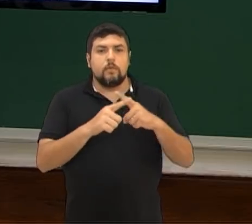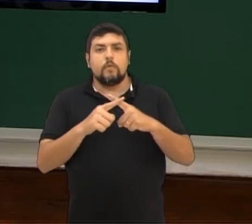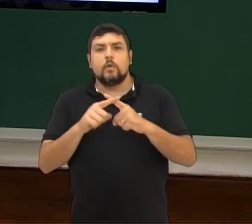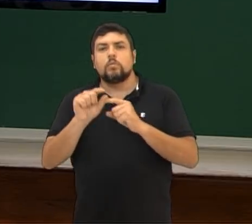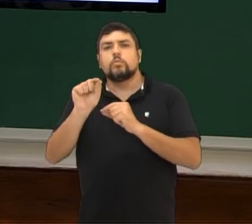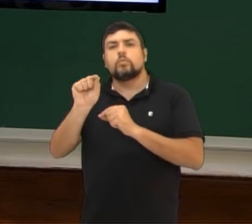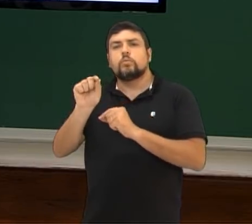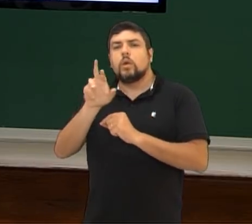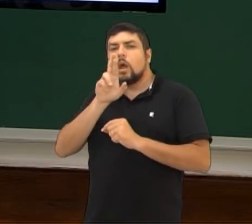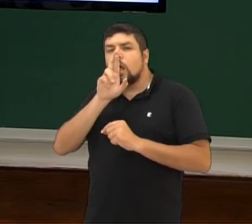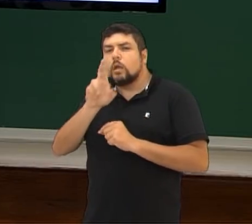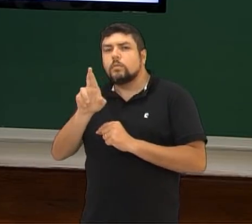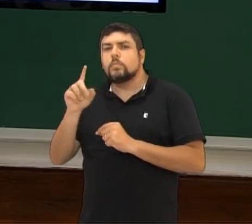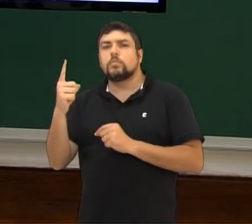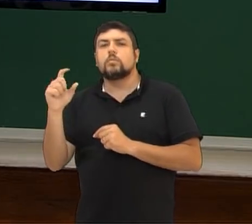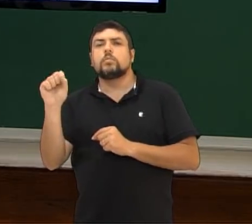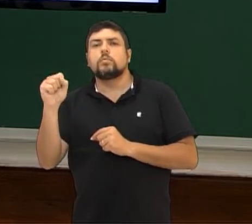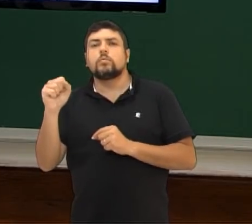dá 18.